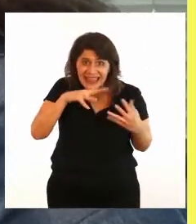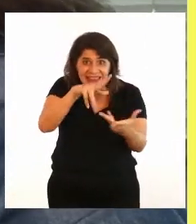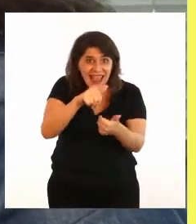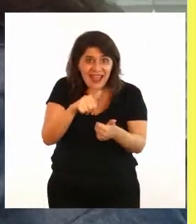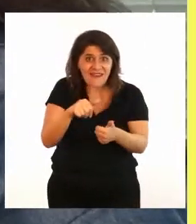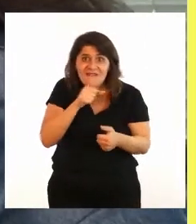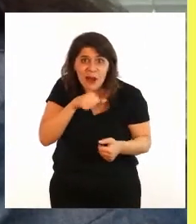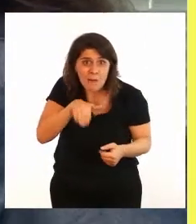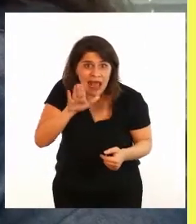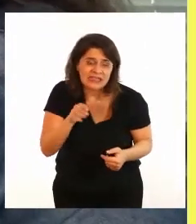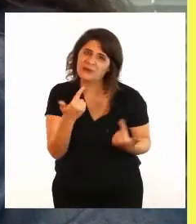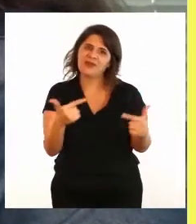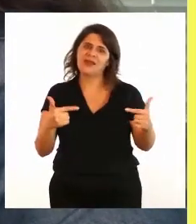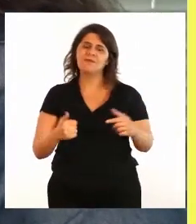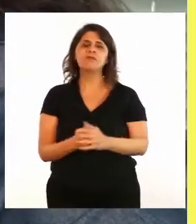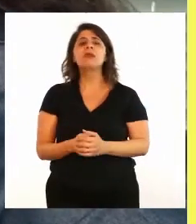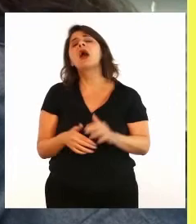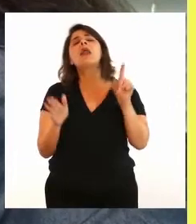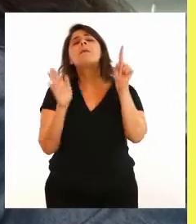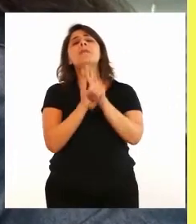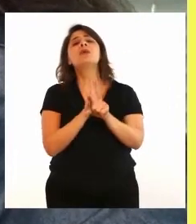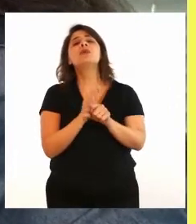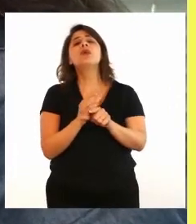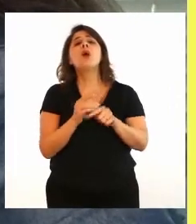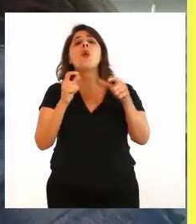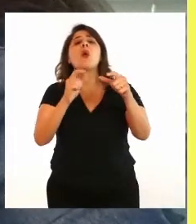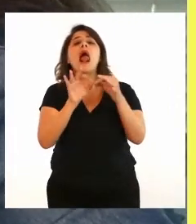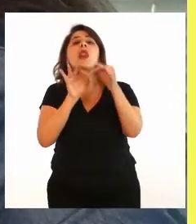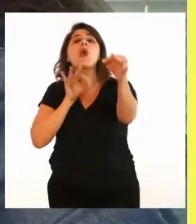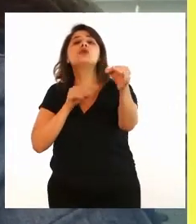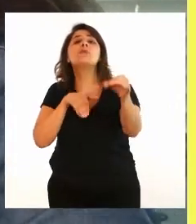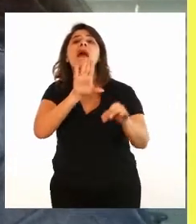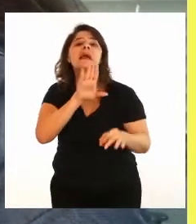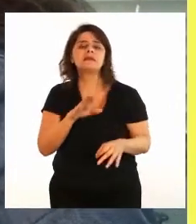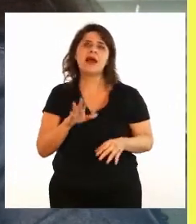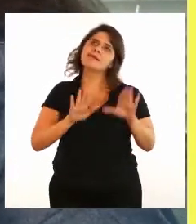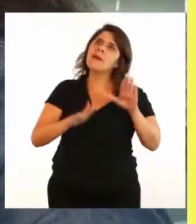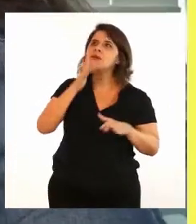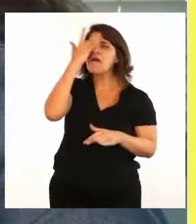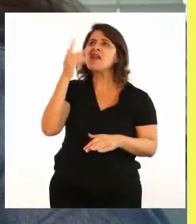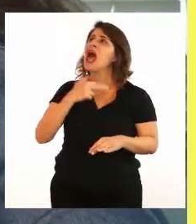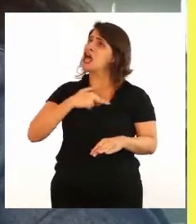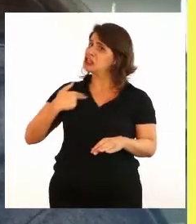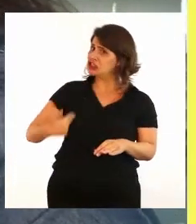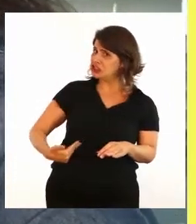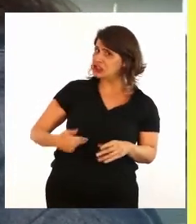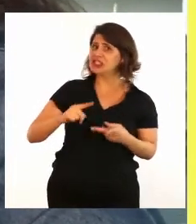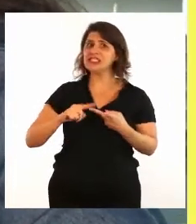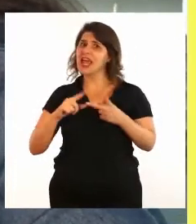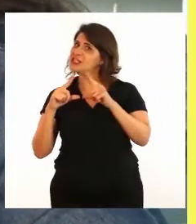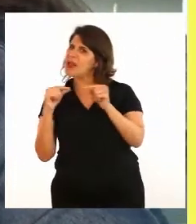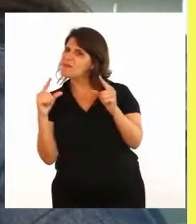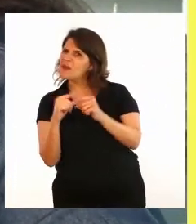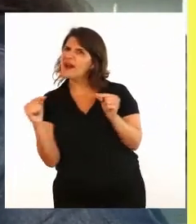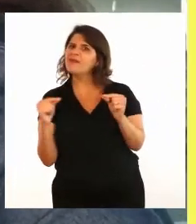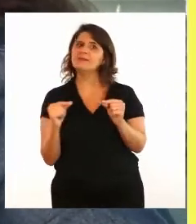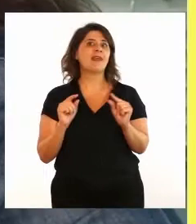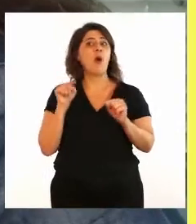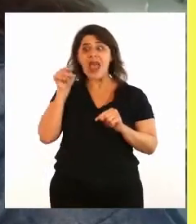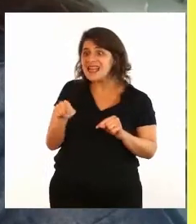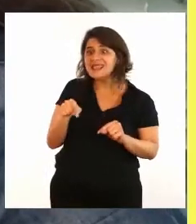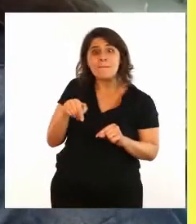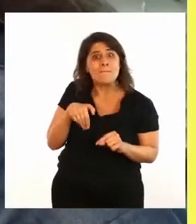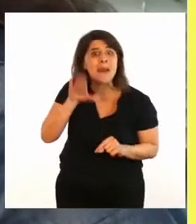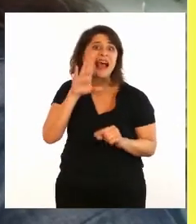eu venho, e de mais longe? Aí a pessoa, da China. Não, do Japão. Não, isso aqui veio de muito mais longe.